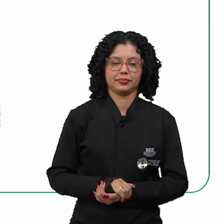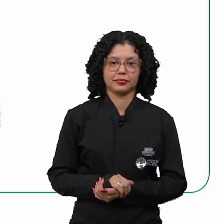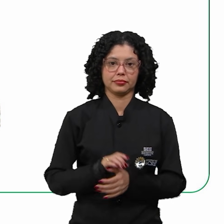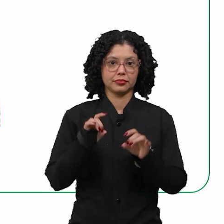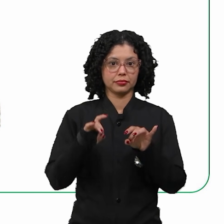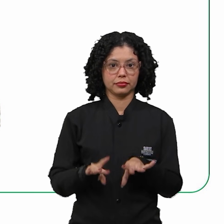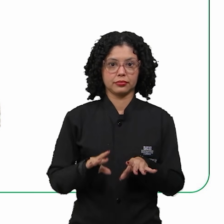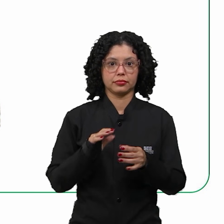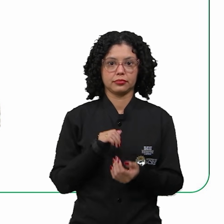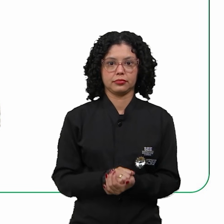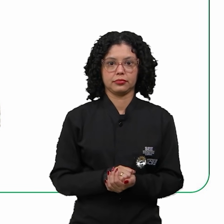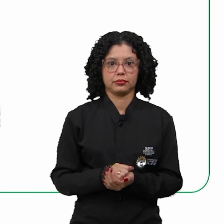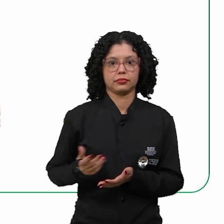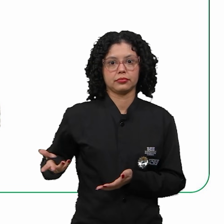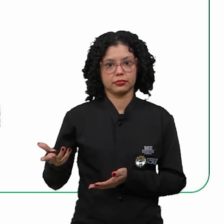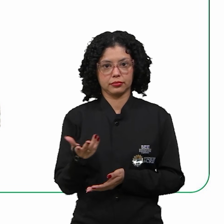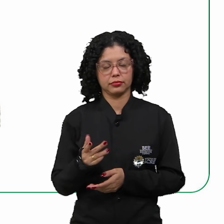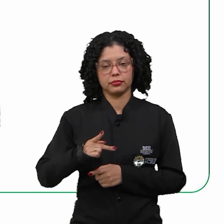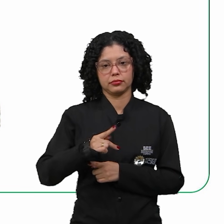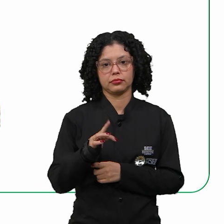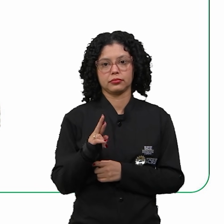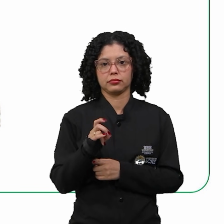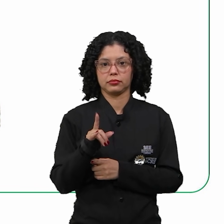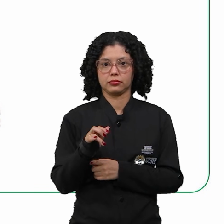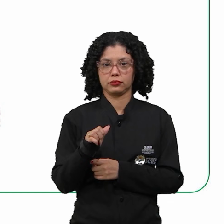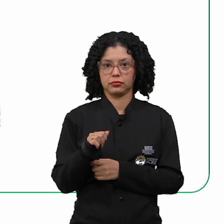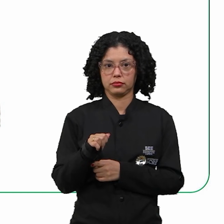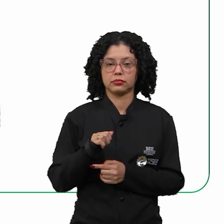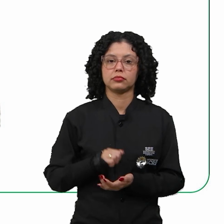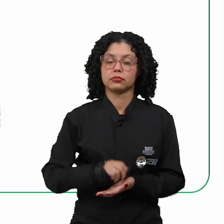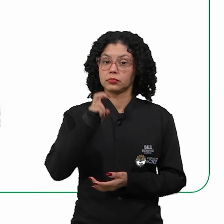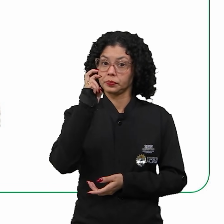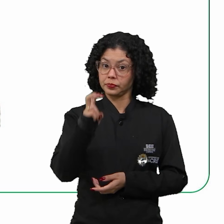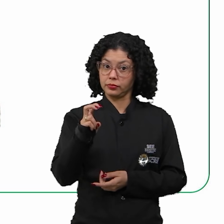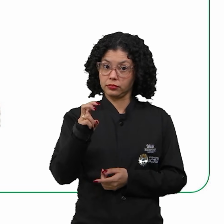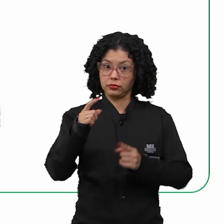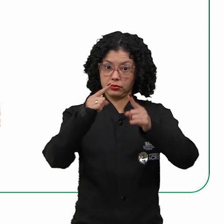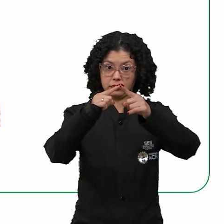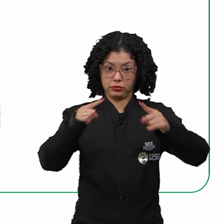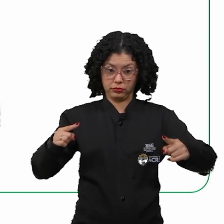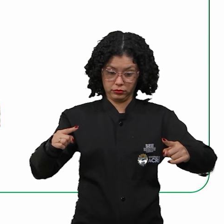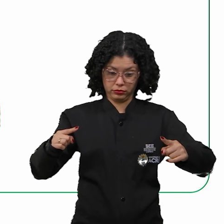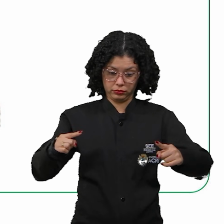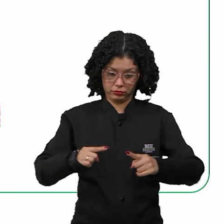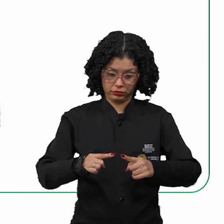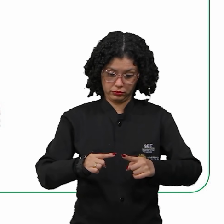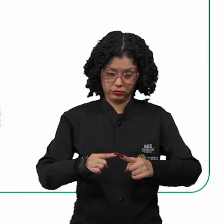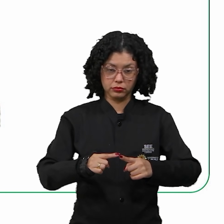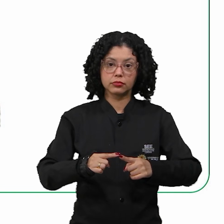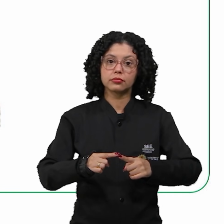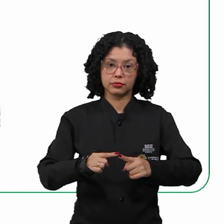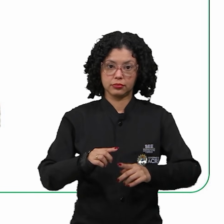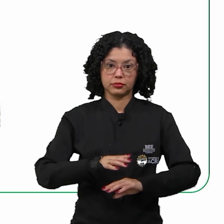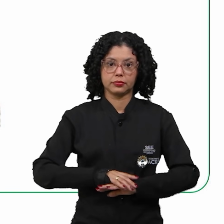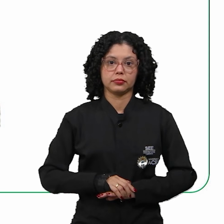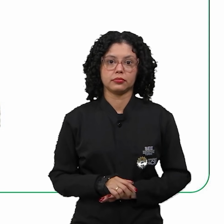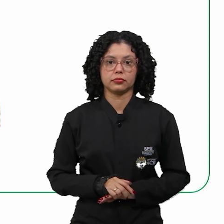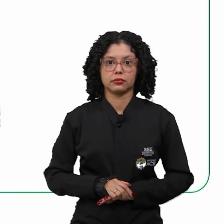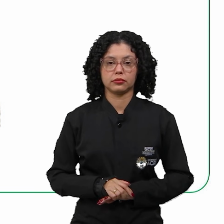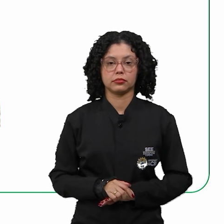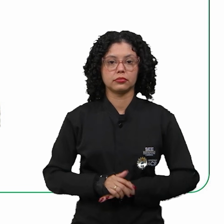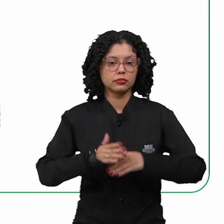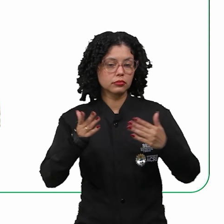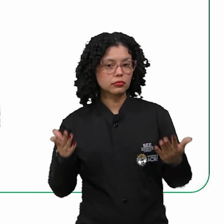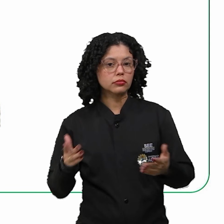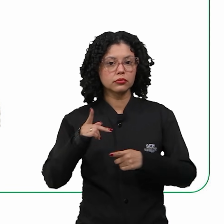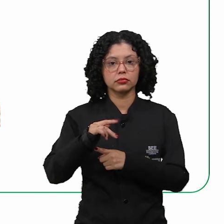por último, o prisma de base pentagonal, penta 5. 1, 2, 3, 4, 5.